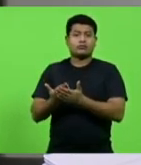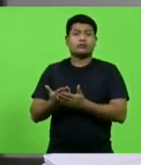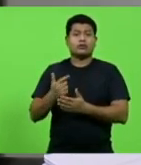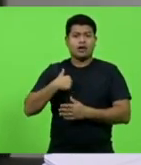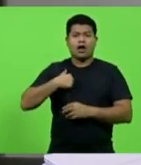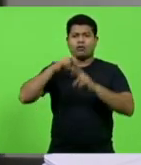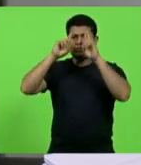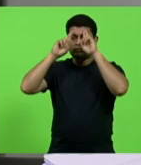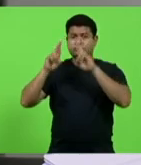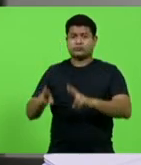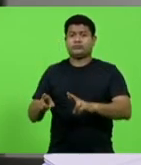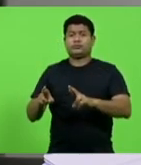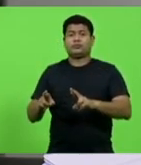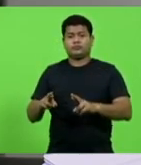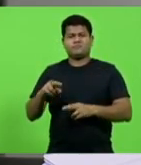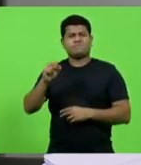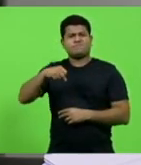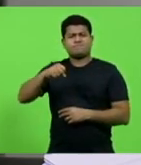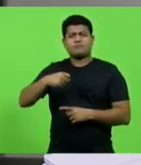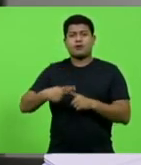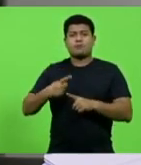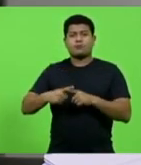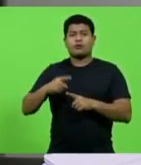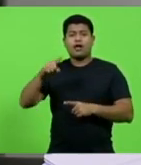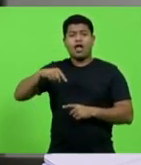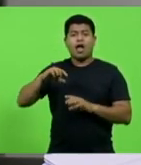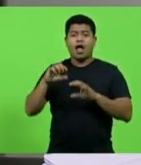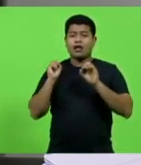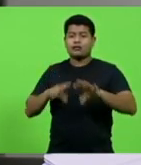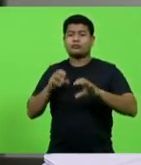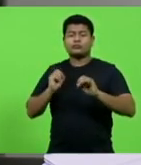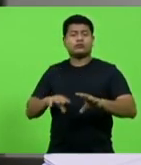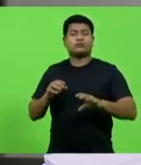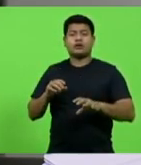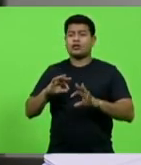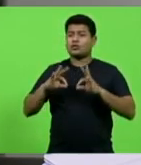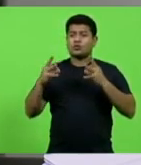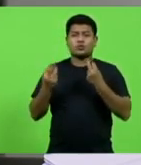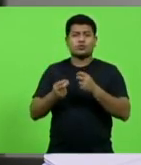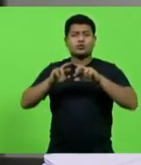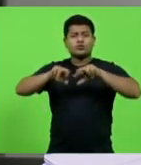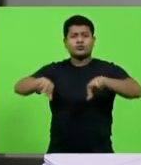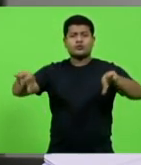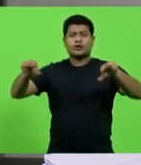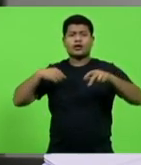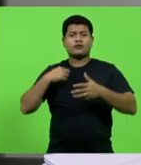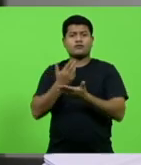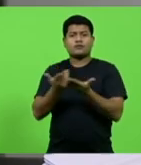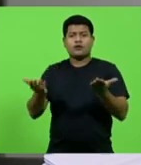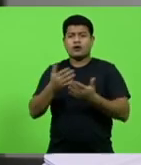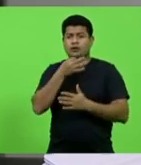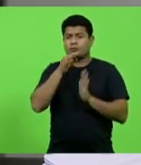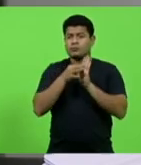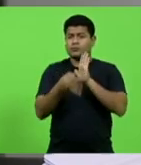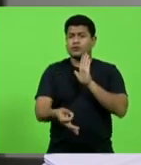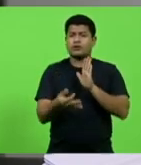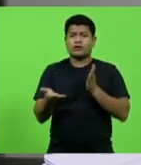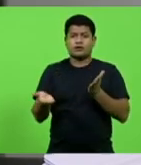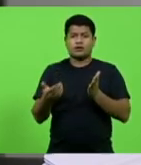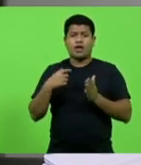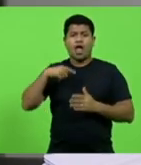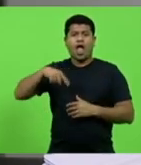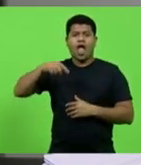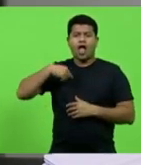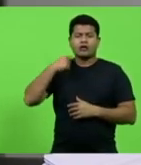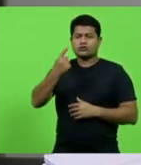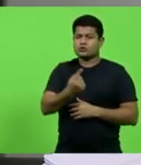sim, porque a educação é toda essa diversidade de concepções, de conhecimentos, não é um monólogo. Quando